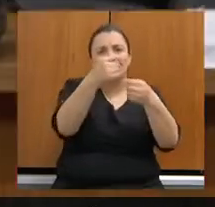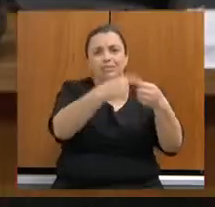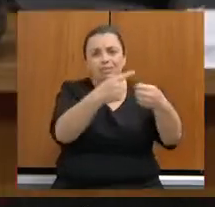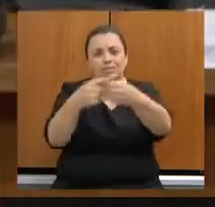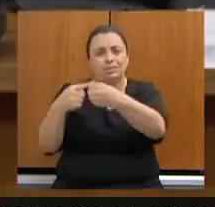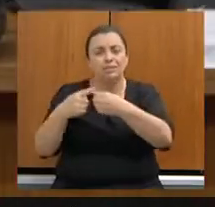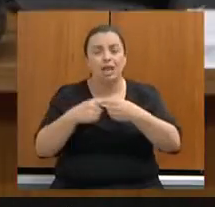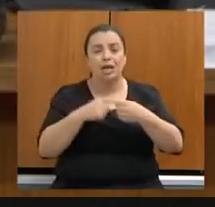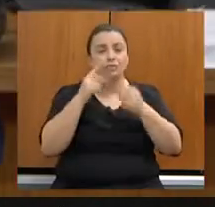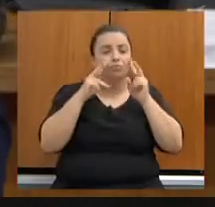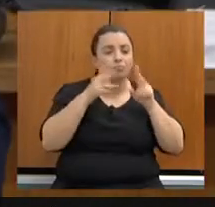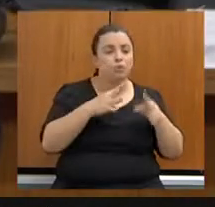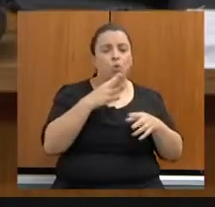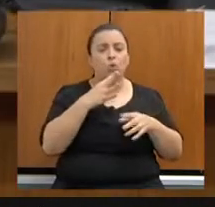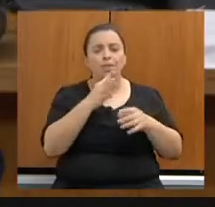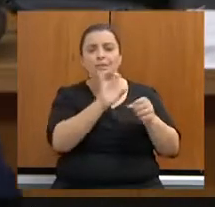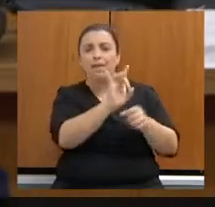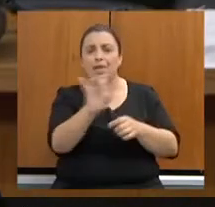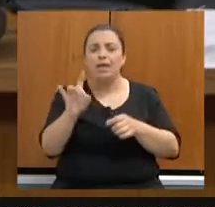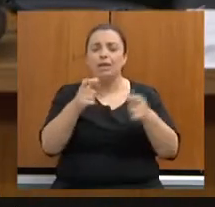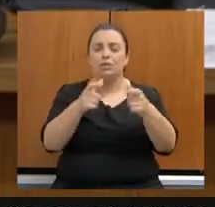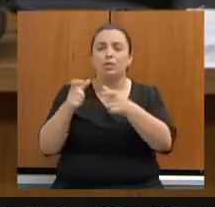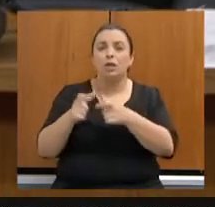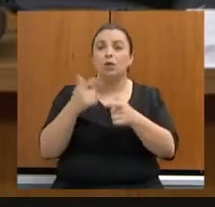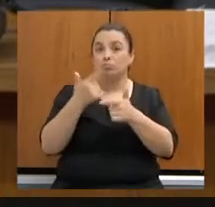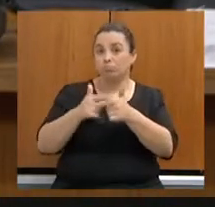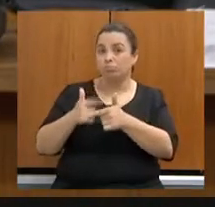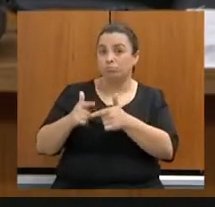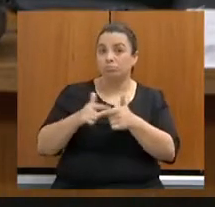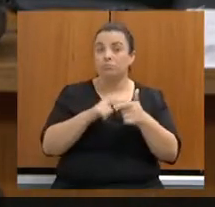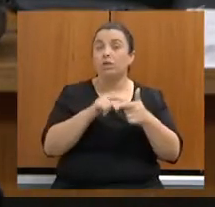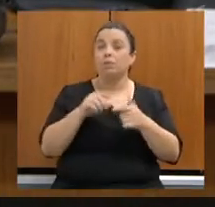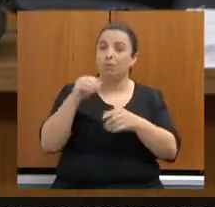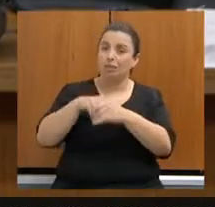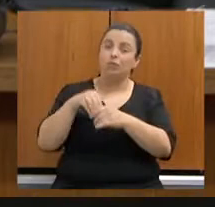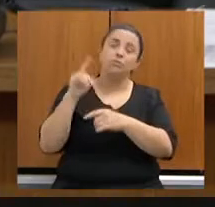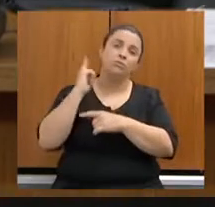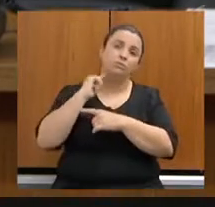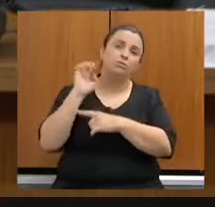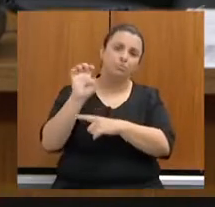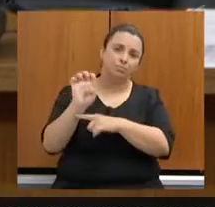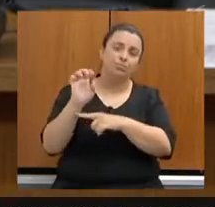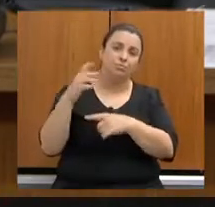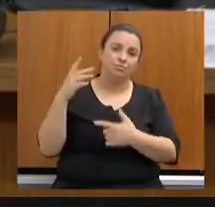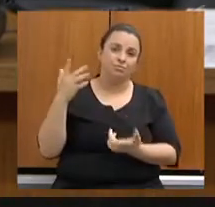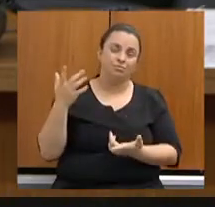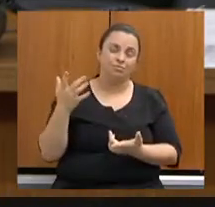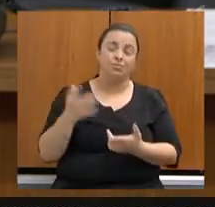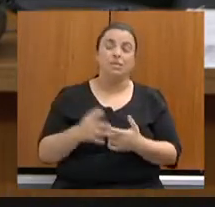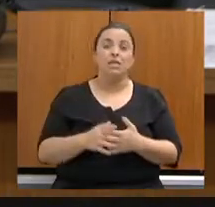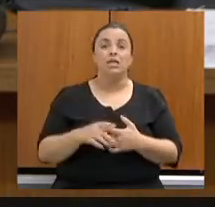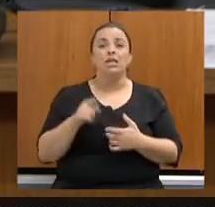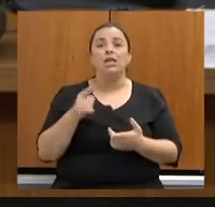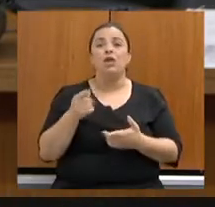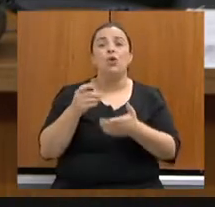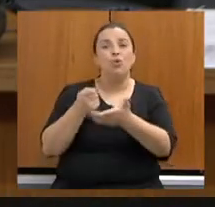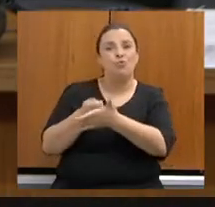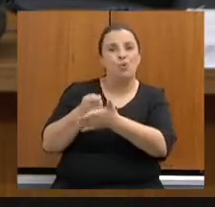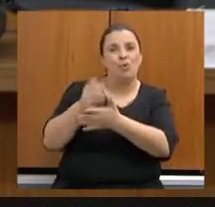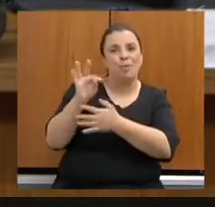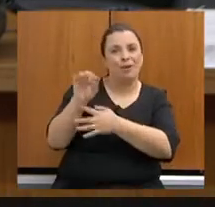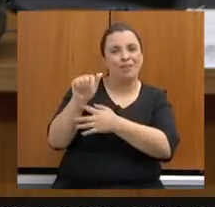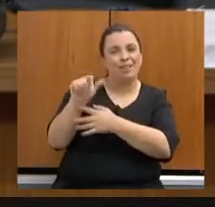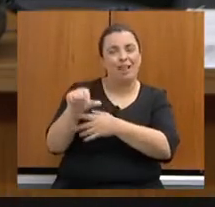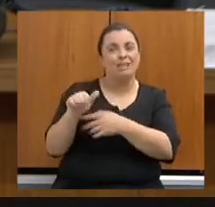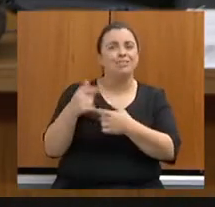problemas do Estado bem primeiramente eu vou cobrar o Thales eu tenho na memória que nos 19 ele foi em Porteirinha Mas se não